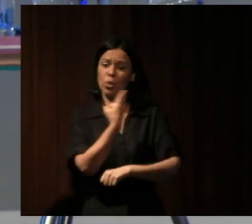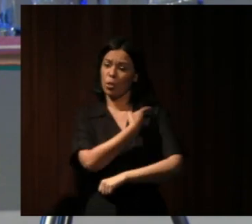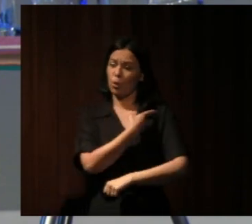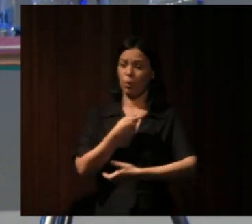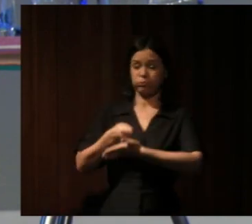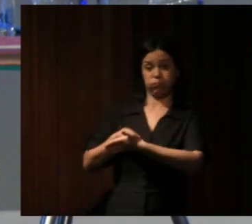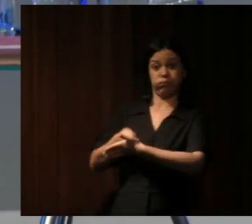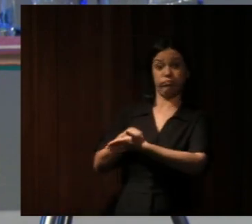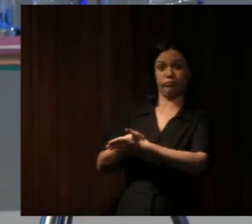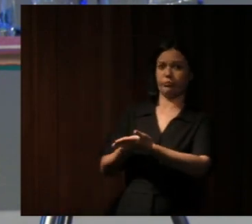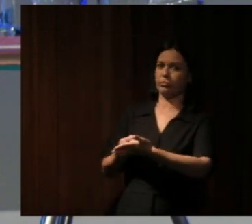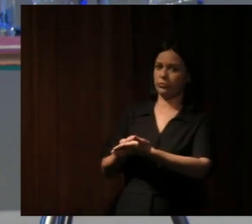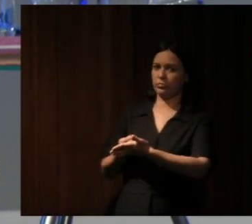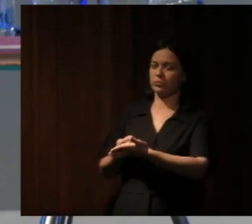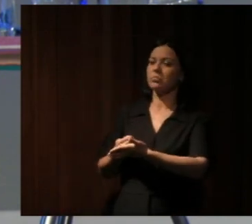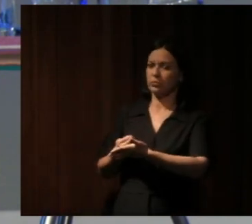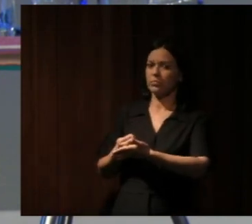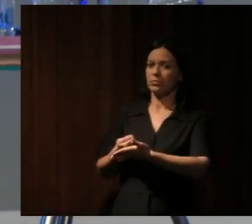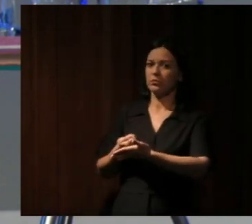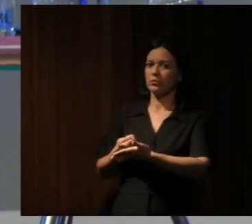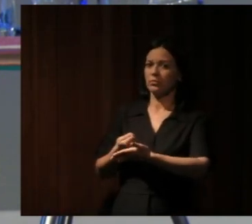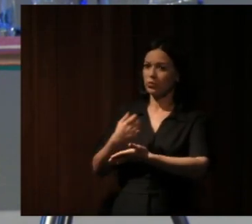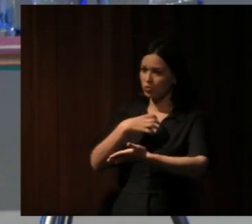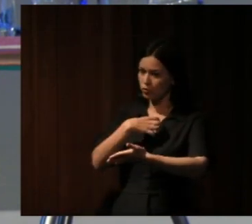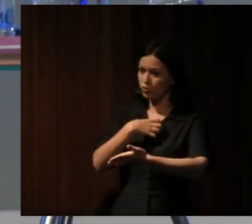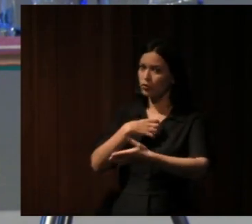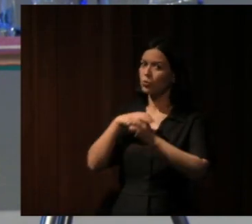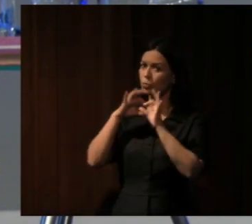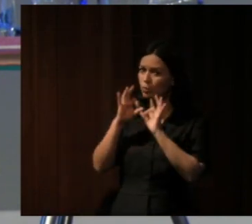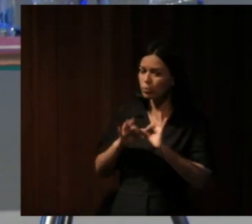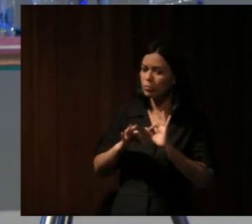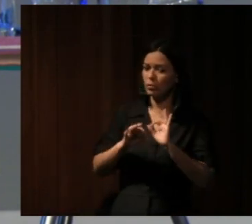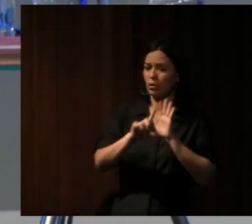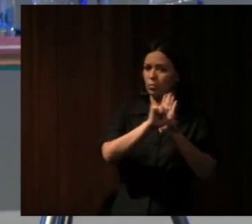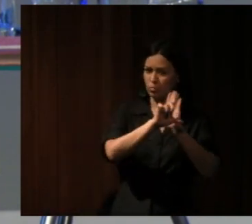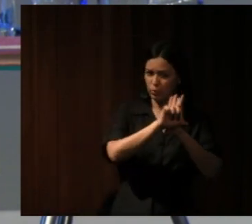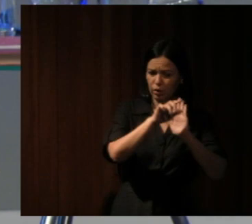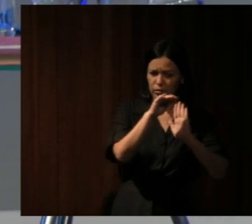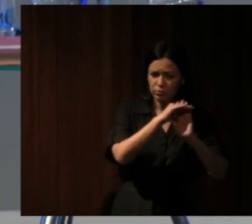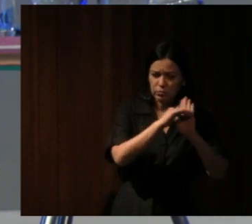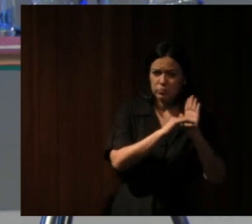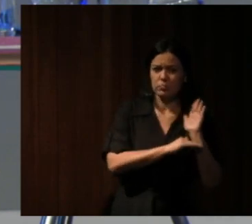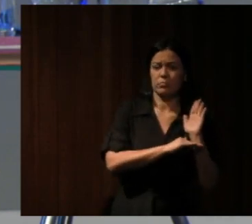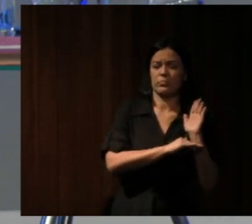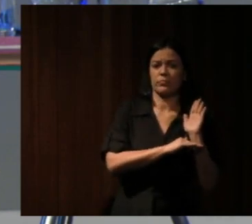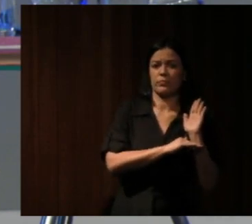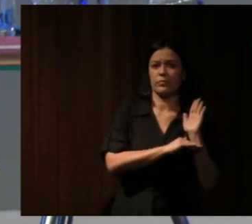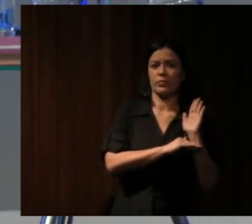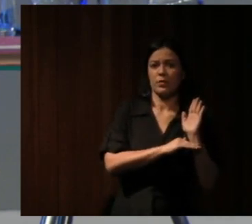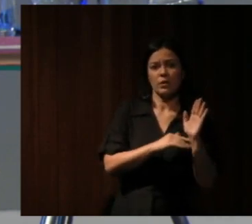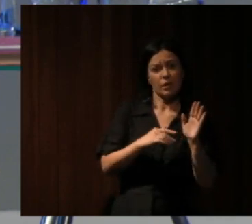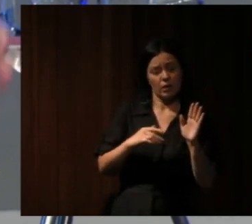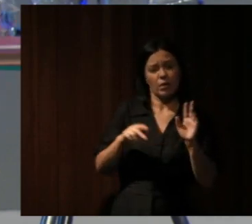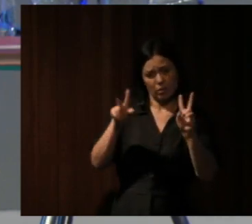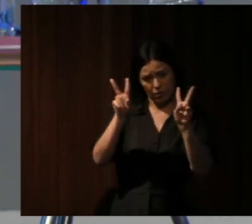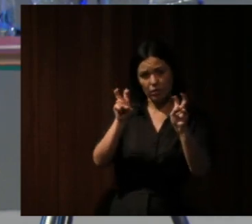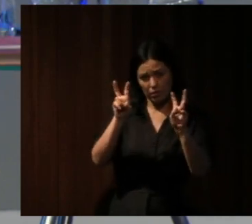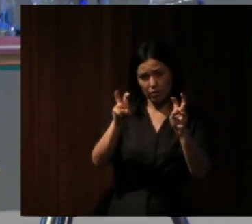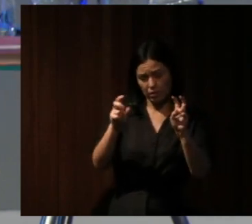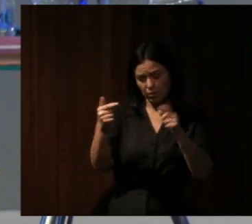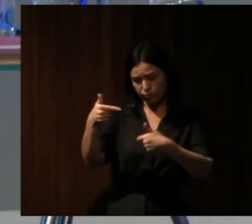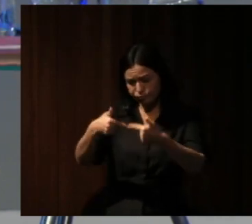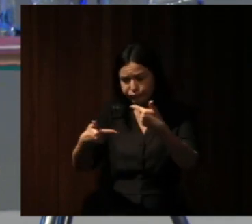essa né Eh por essa regulação das das bigtech em relação aos ataques em relação à